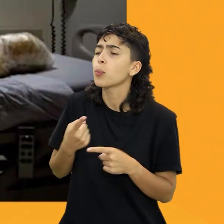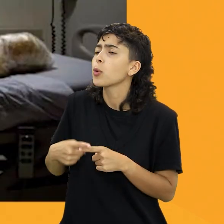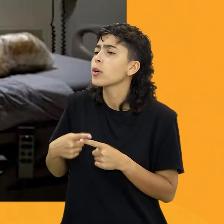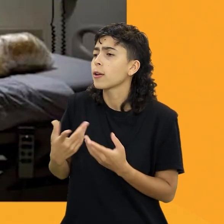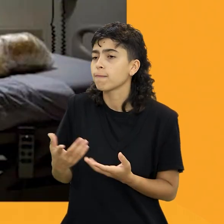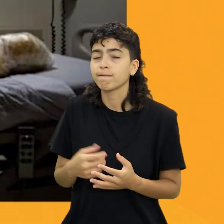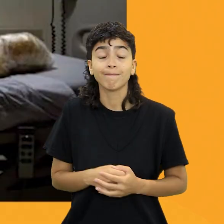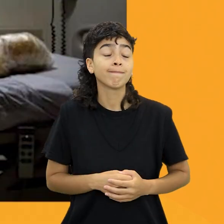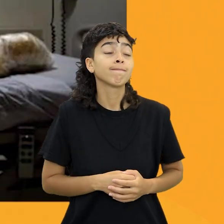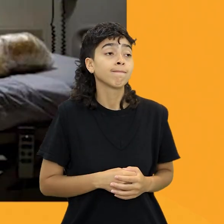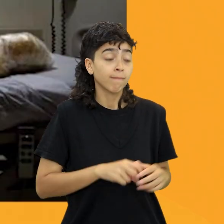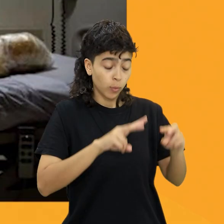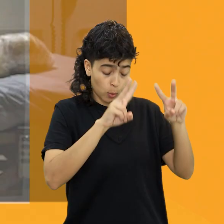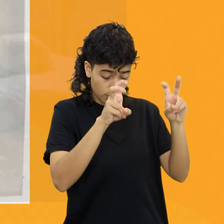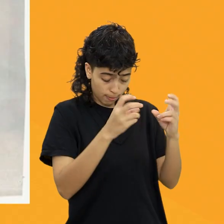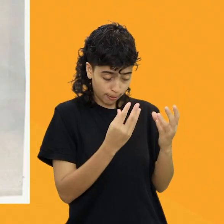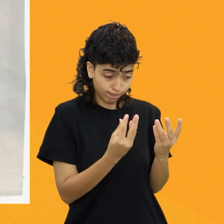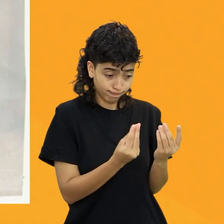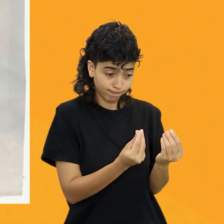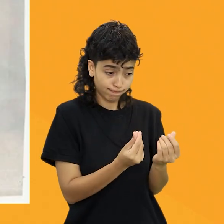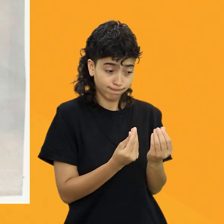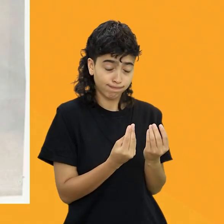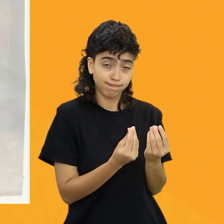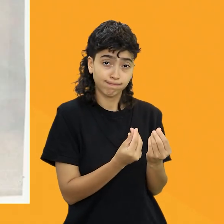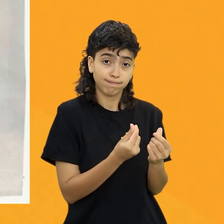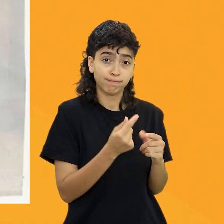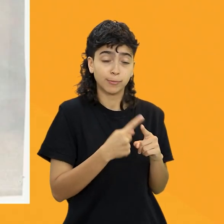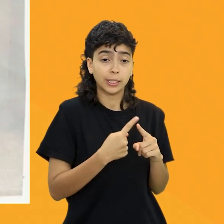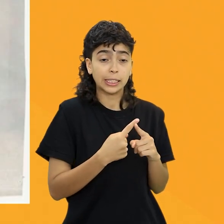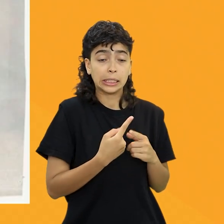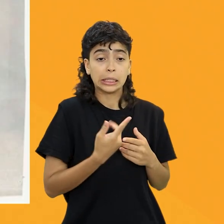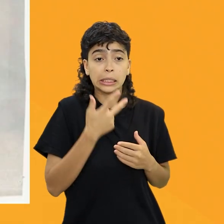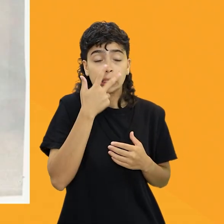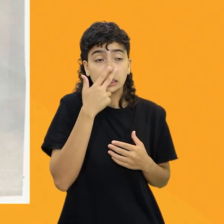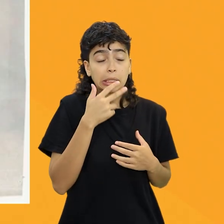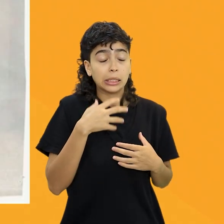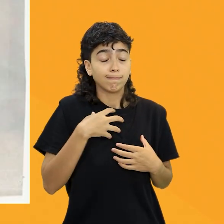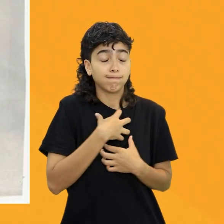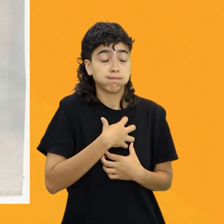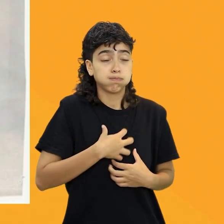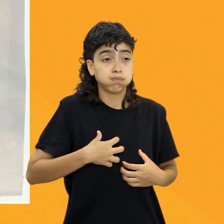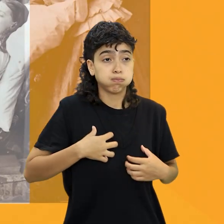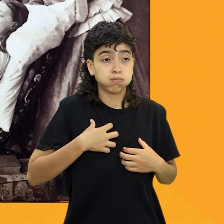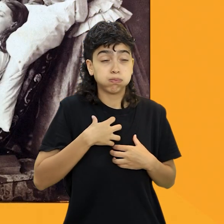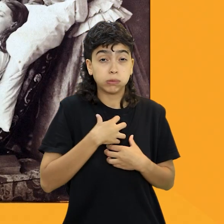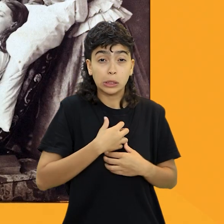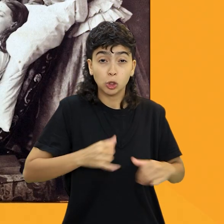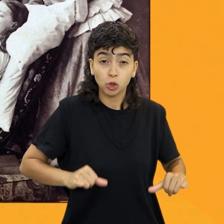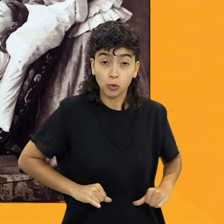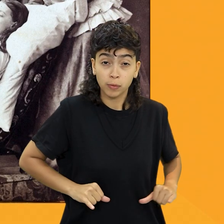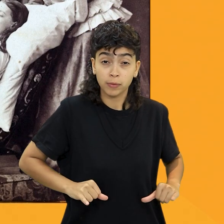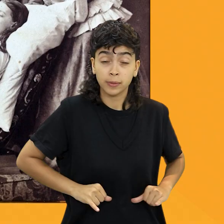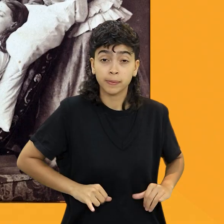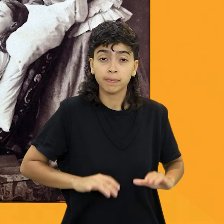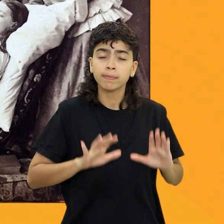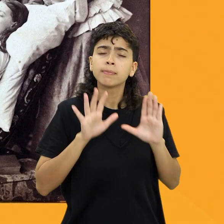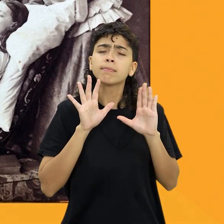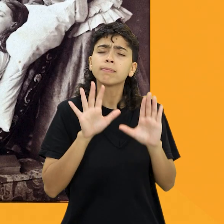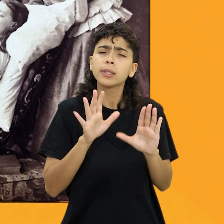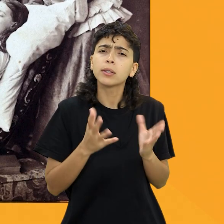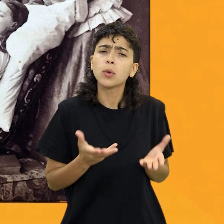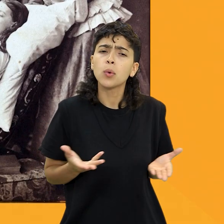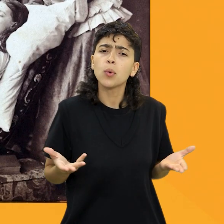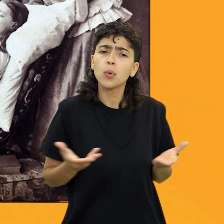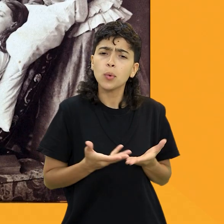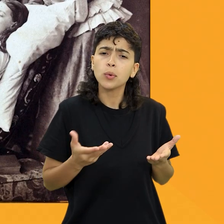muito sensível, né? Porque lida com algo muito íntimo e algo muito doloroso, né? Mas, mesmo atualmente, a gente